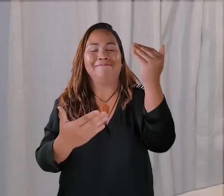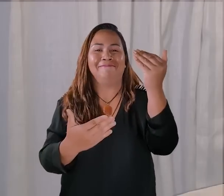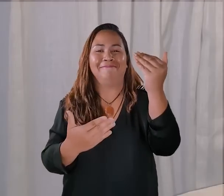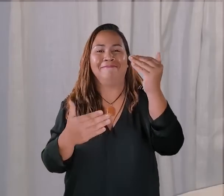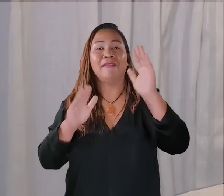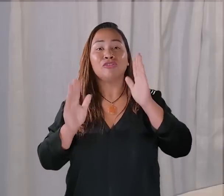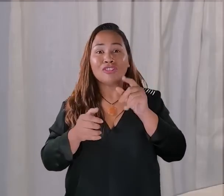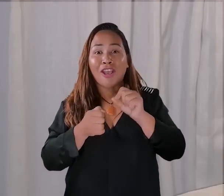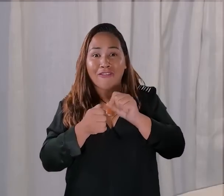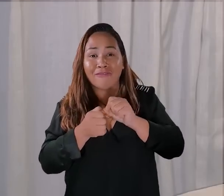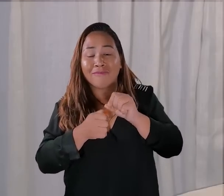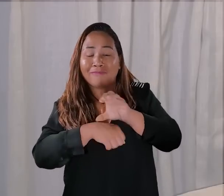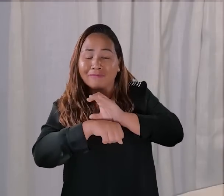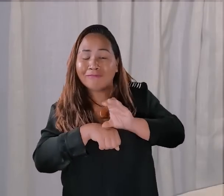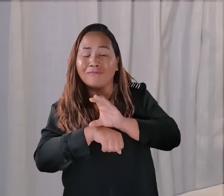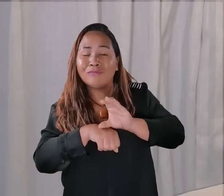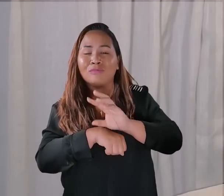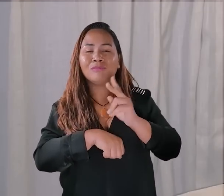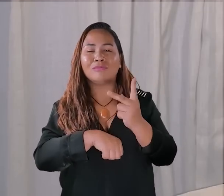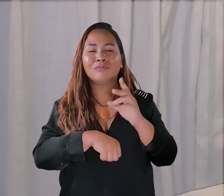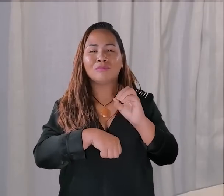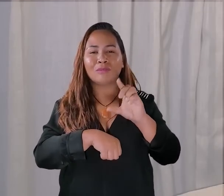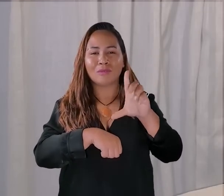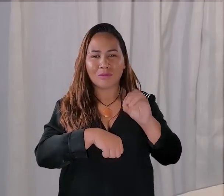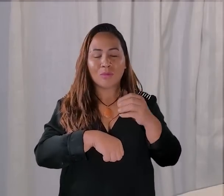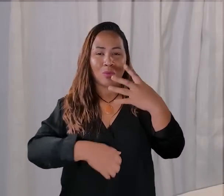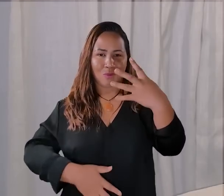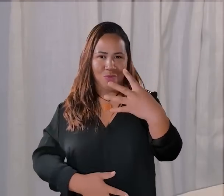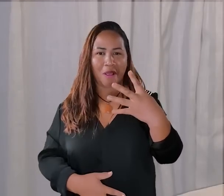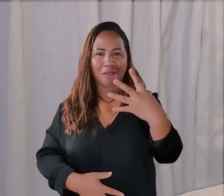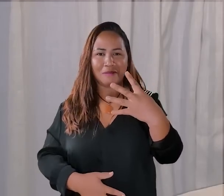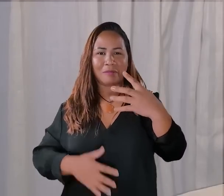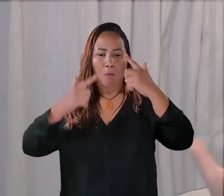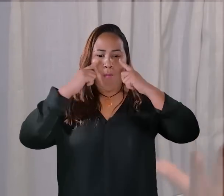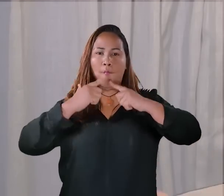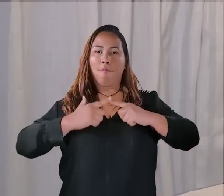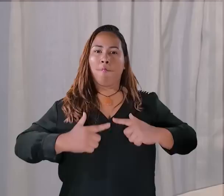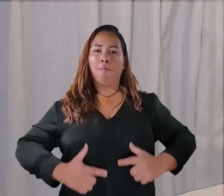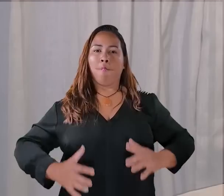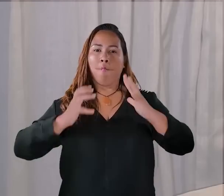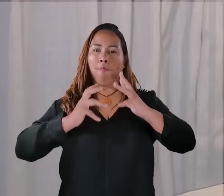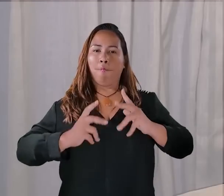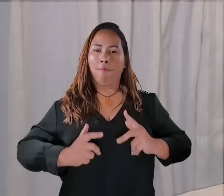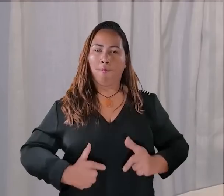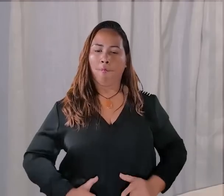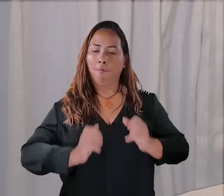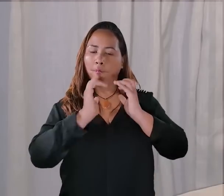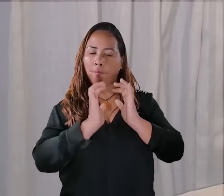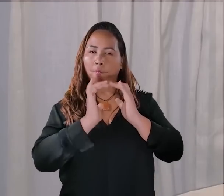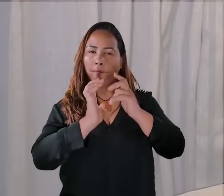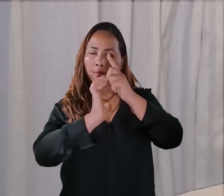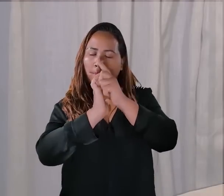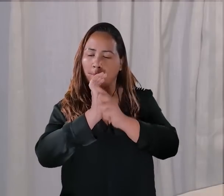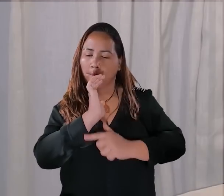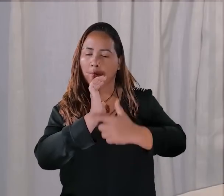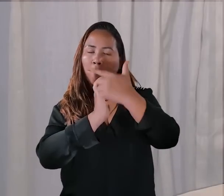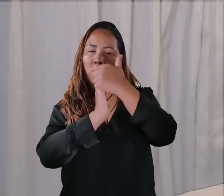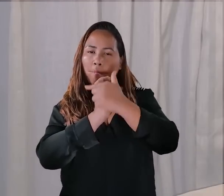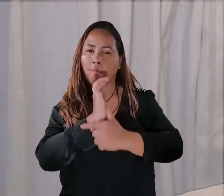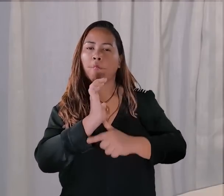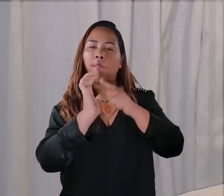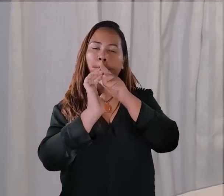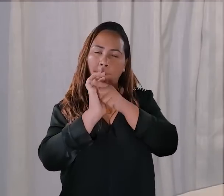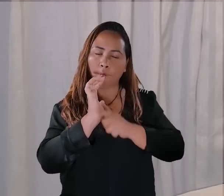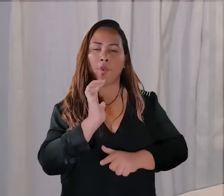limpando, fazendo as técnicas, eu não percebia o quanto o meu discurso era de vítima. Esse foi a maior, no segundo